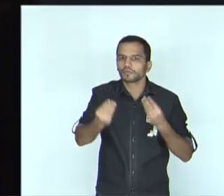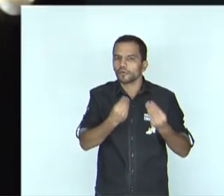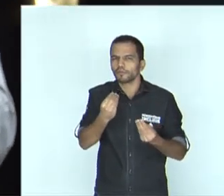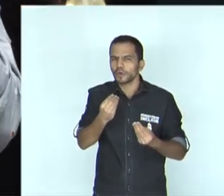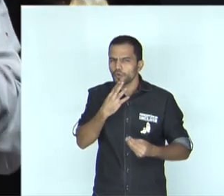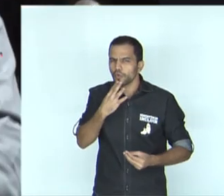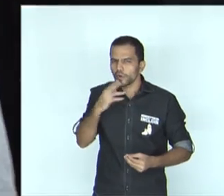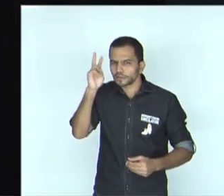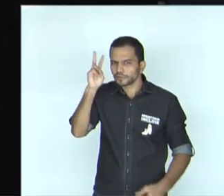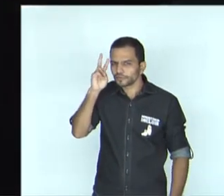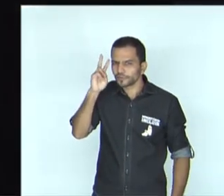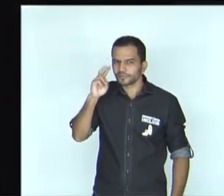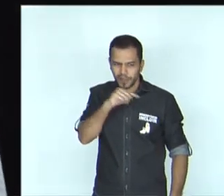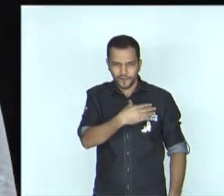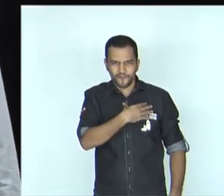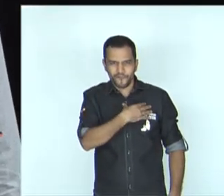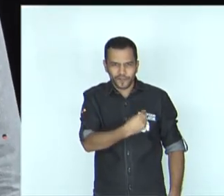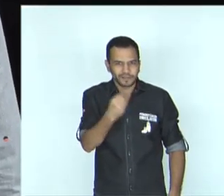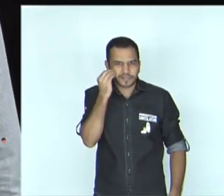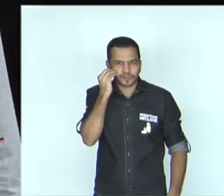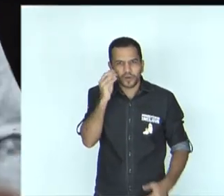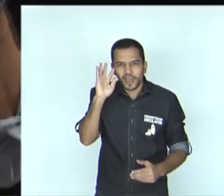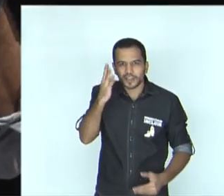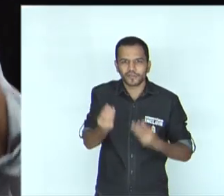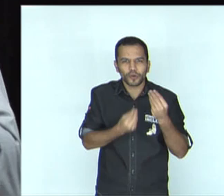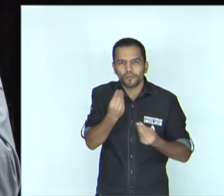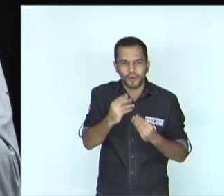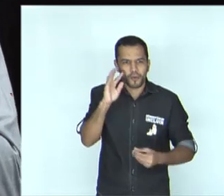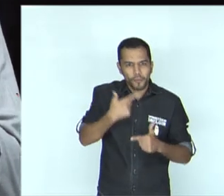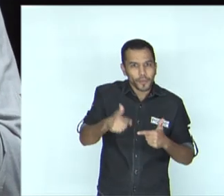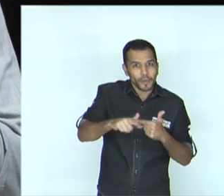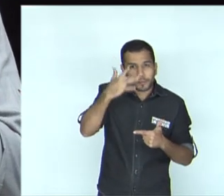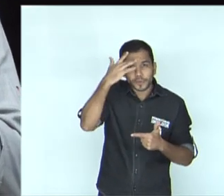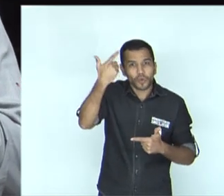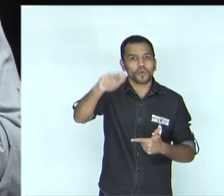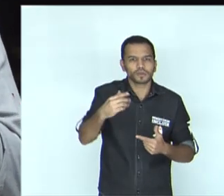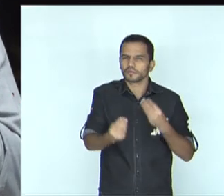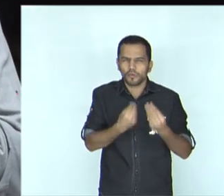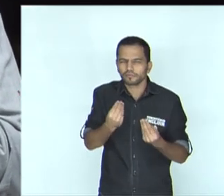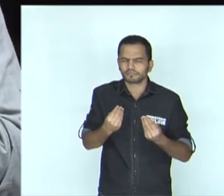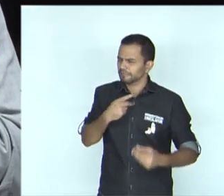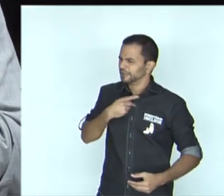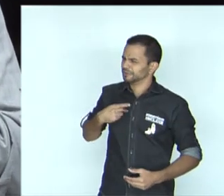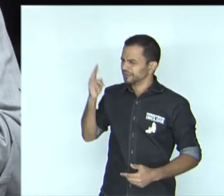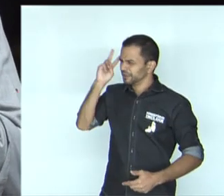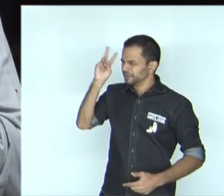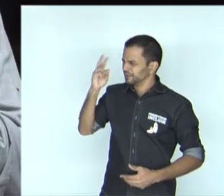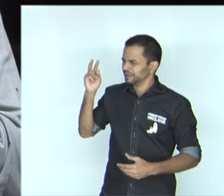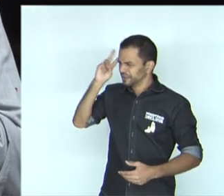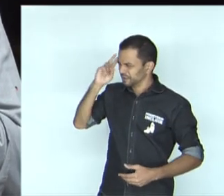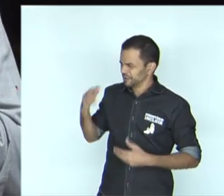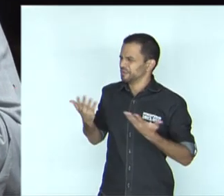ó. É a história de Jesus. O pai mandou seu filho no mundo para